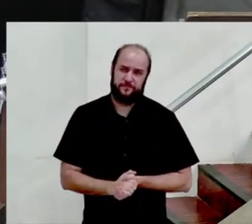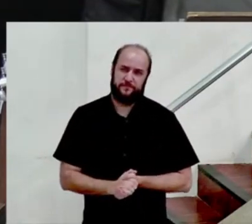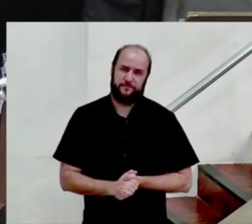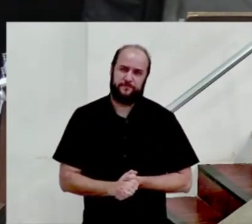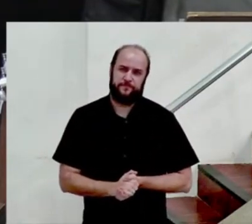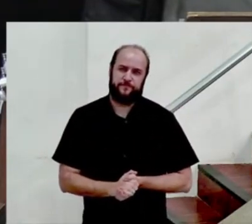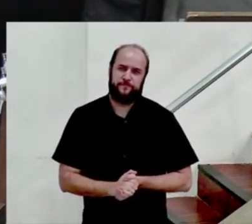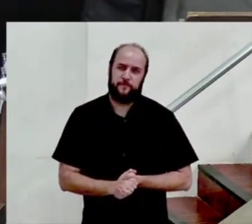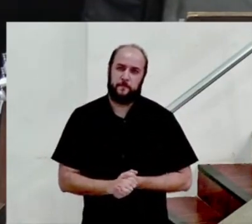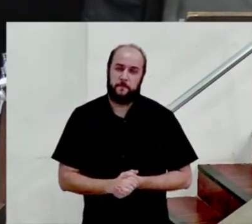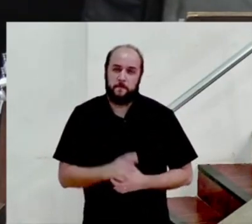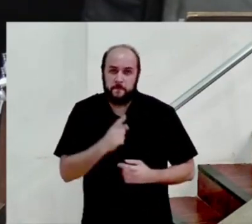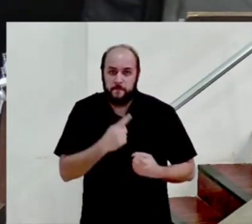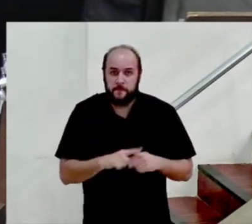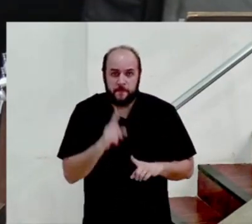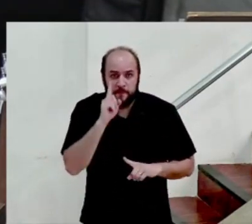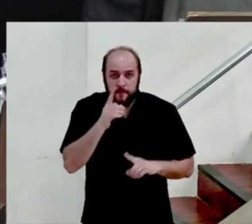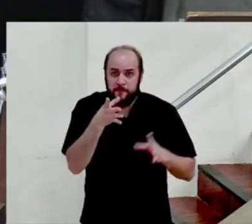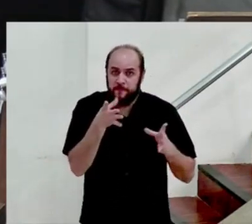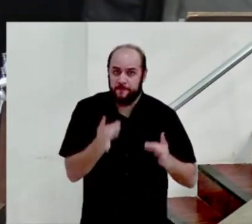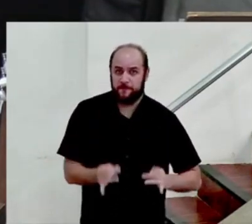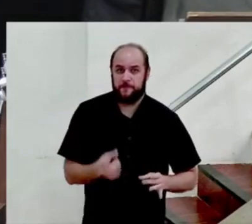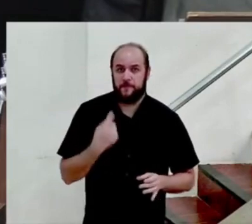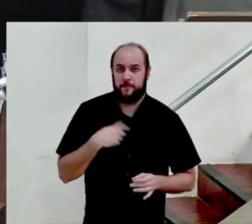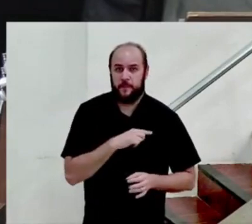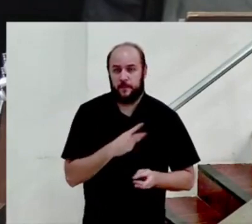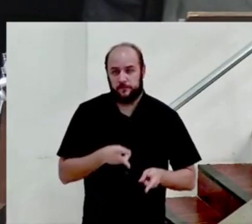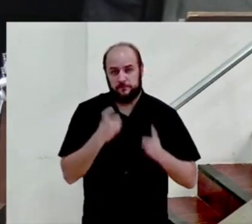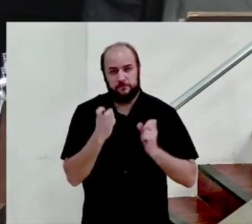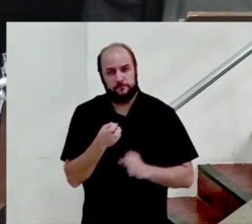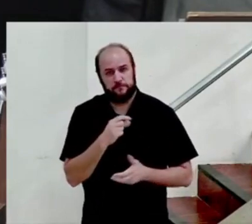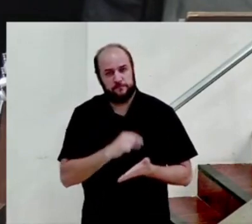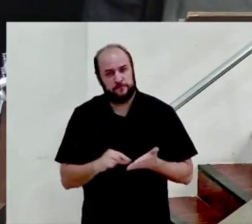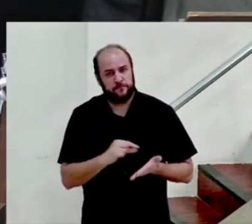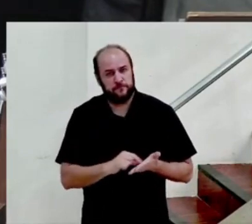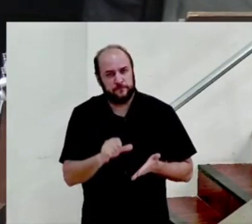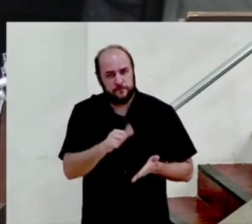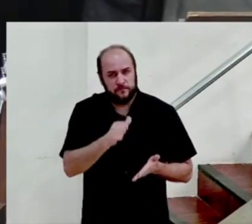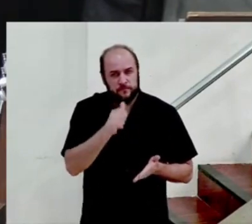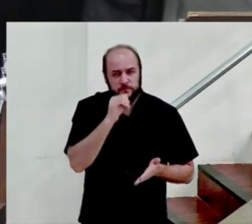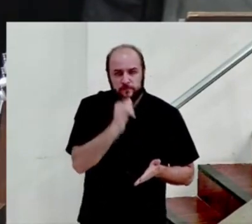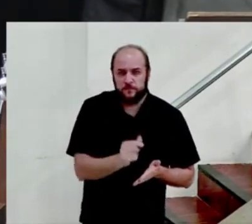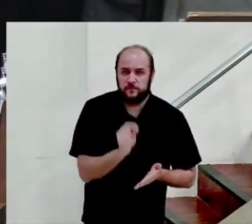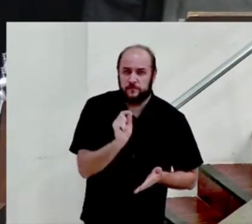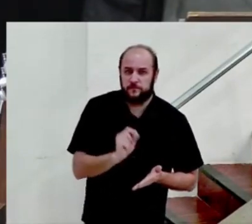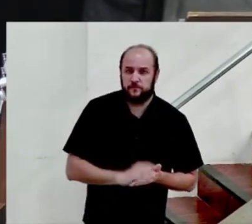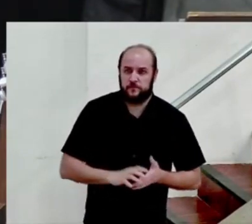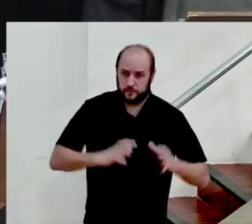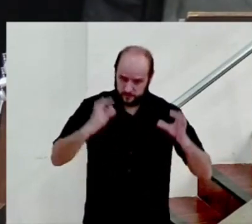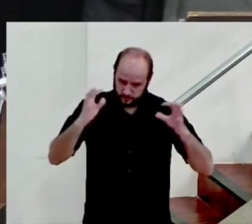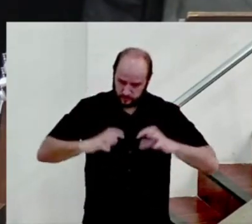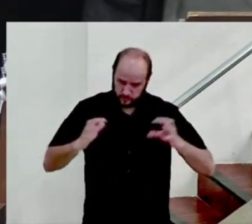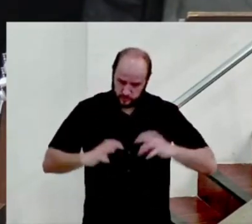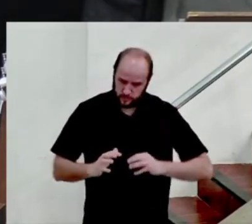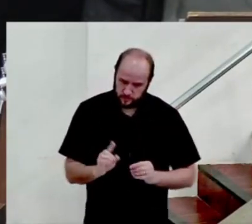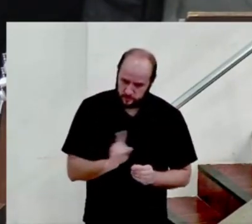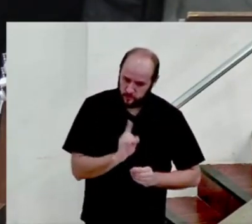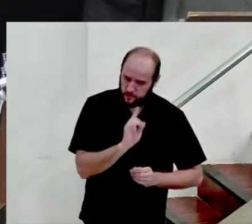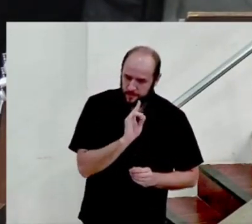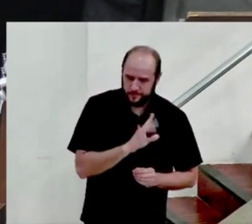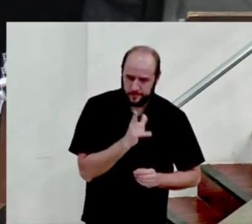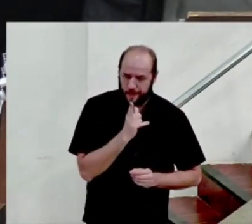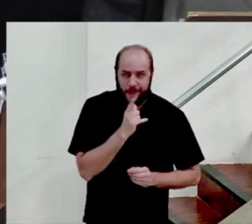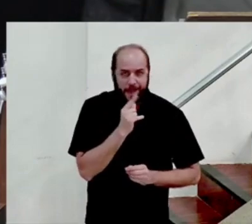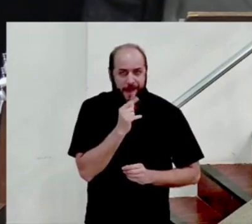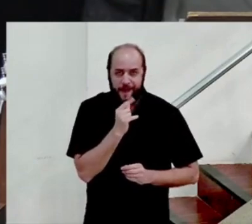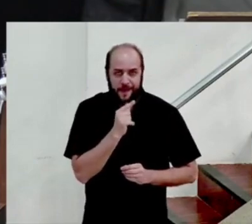gente olhar para mais um detalhe que a gente tem nesse versículo 11, que fala o seguinte: o dilúvio não foi apenas água